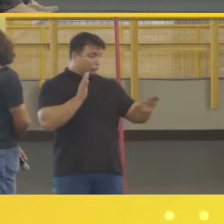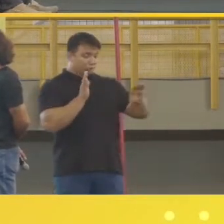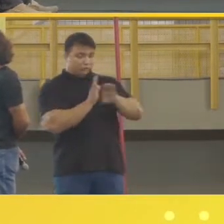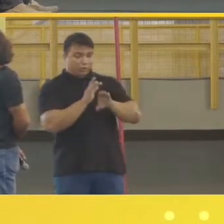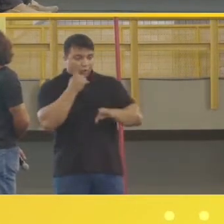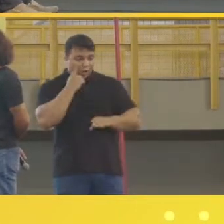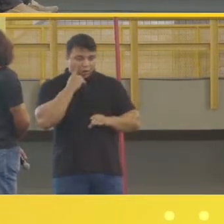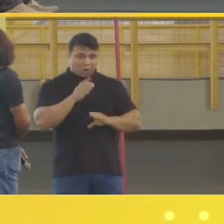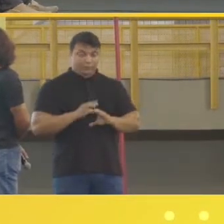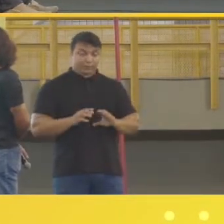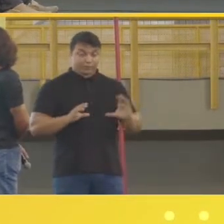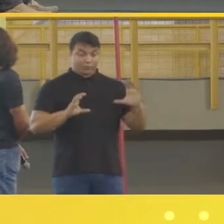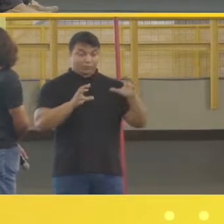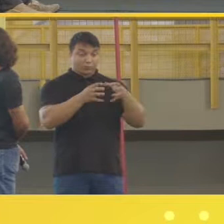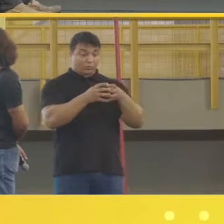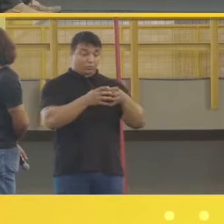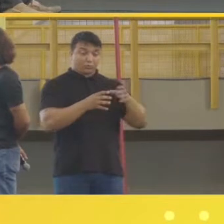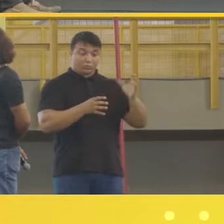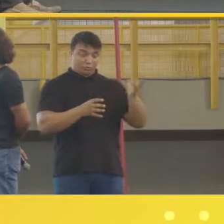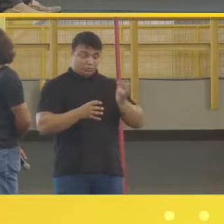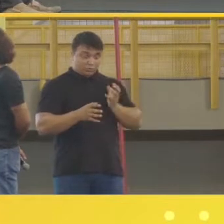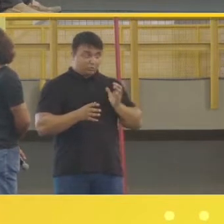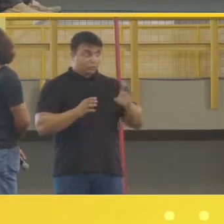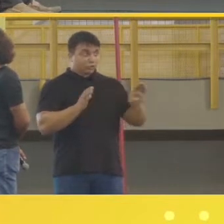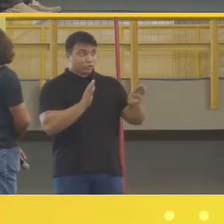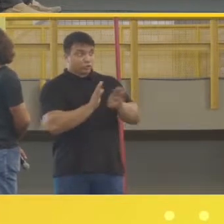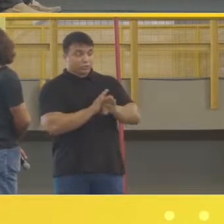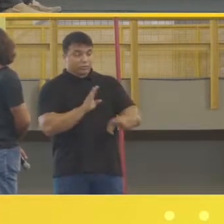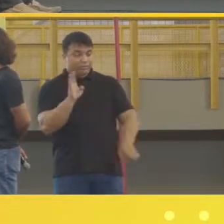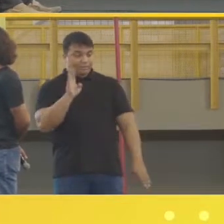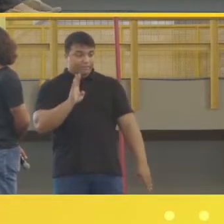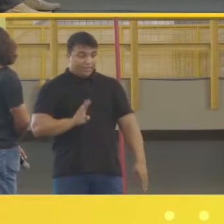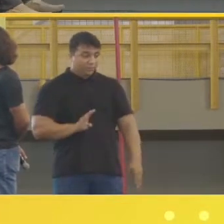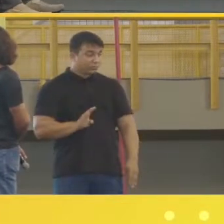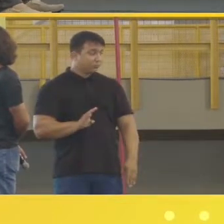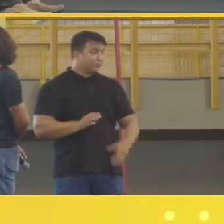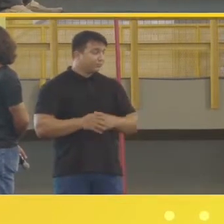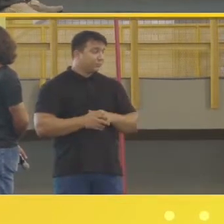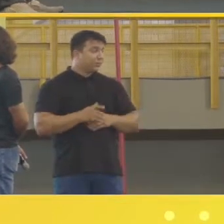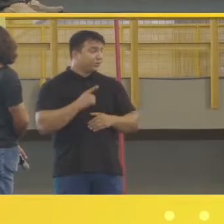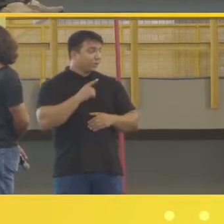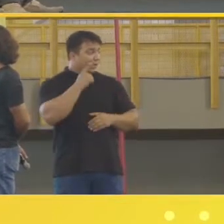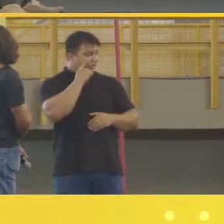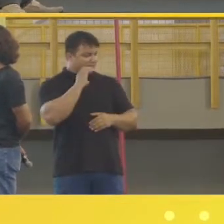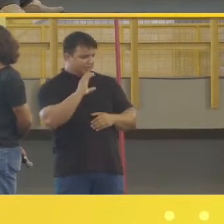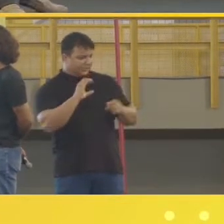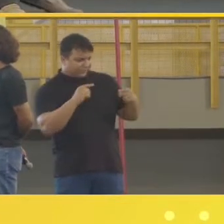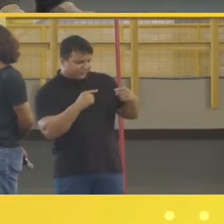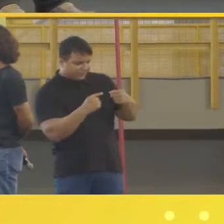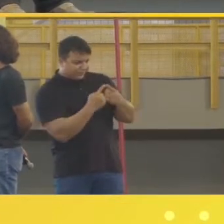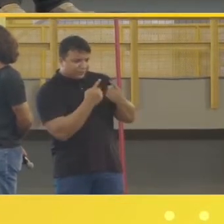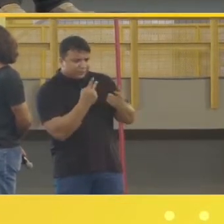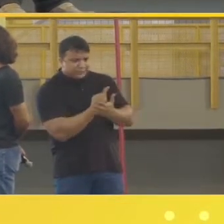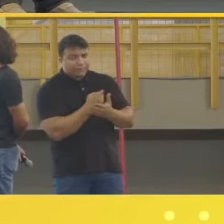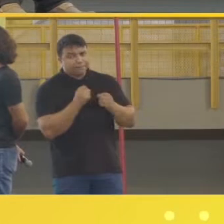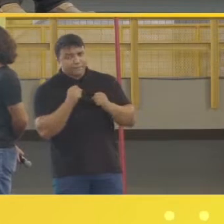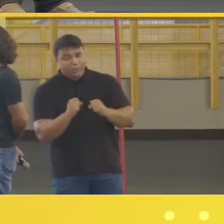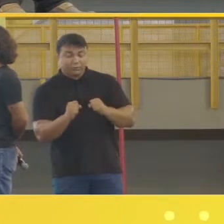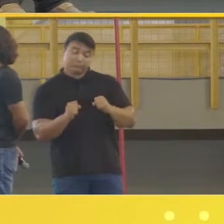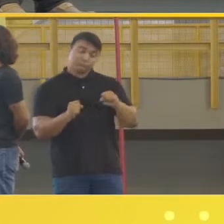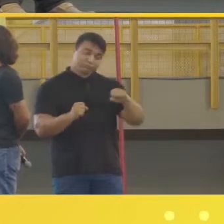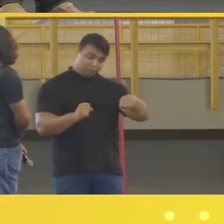olha o que é que o comando diz, os fatos apresentados, esse item C, ele pode ter acontecido?